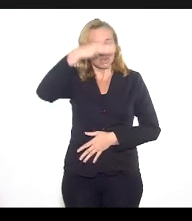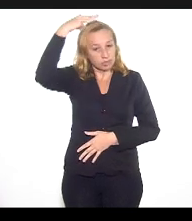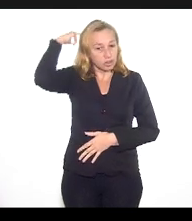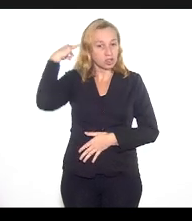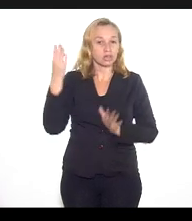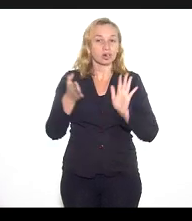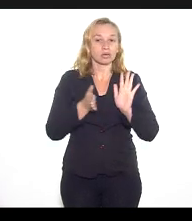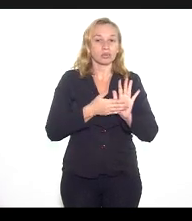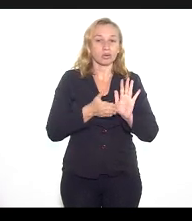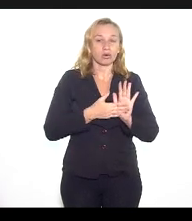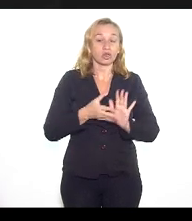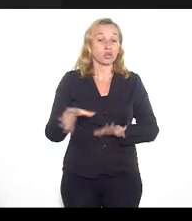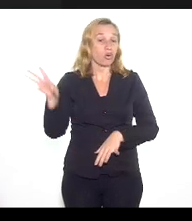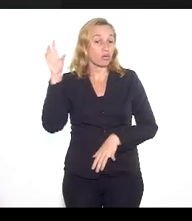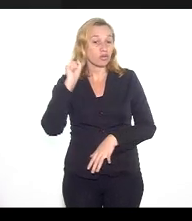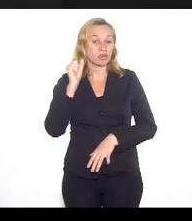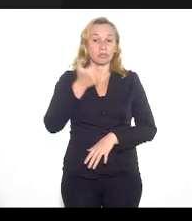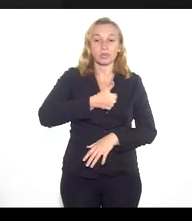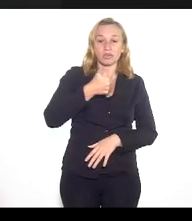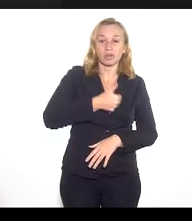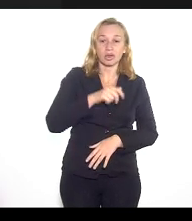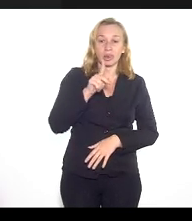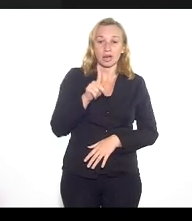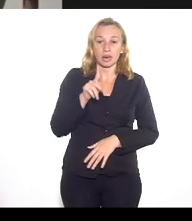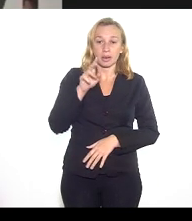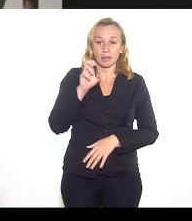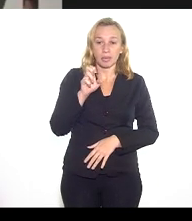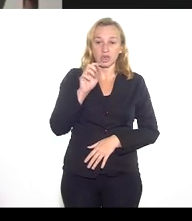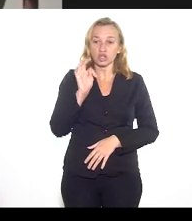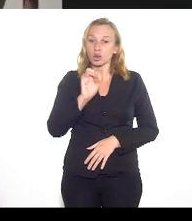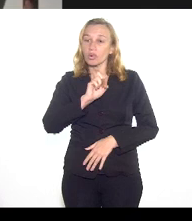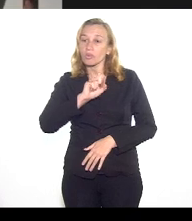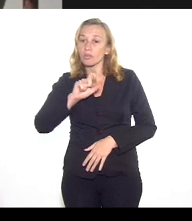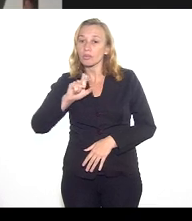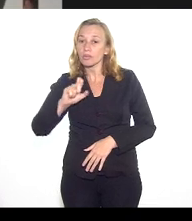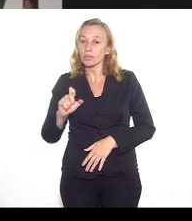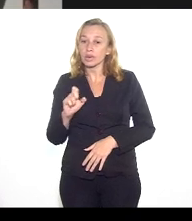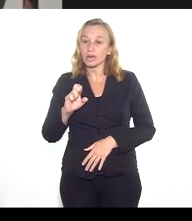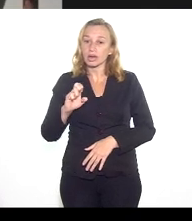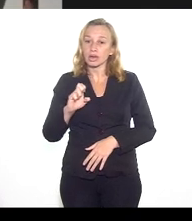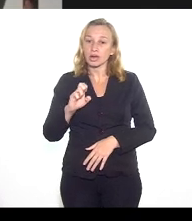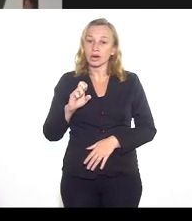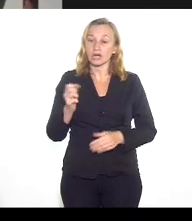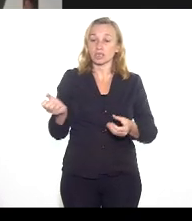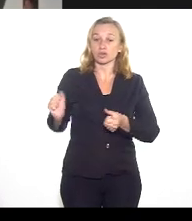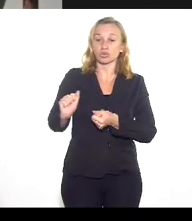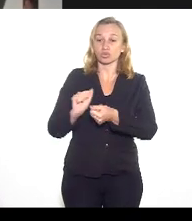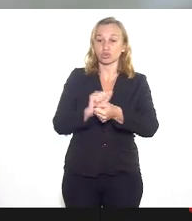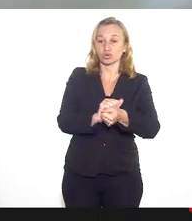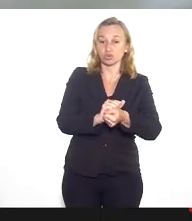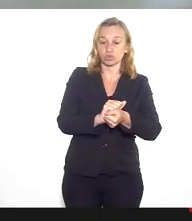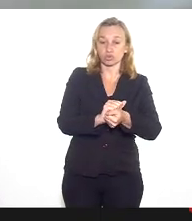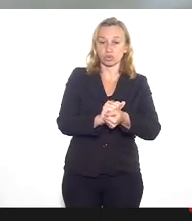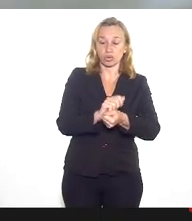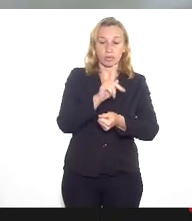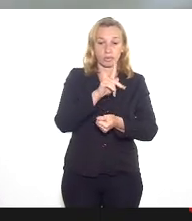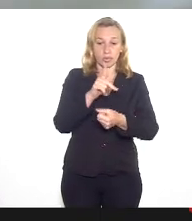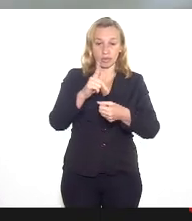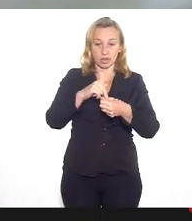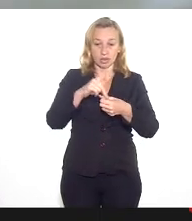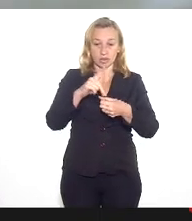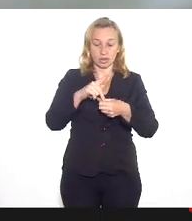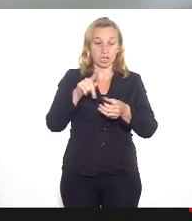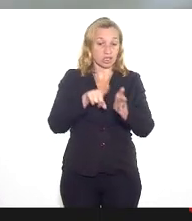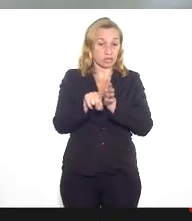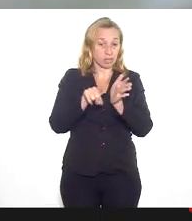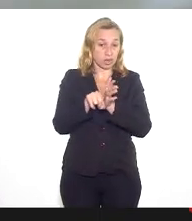propondo ouvir primeiro a Petrobras, porque eles têm são parceiros da Petrobras e as perguntas podem ser até